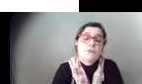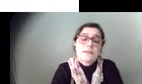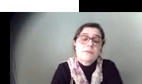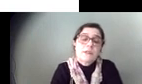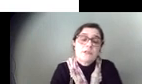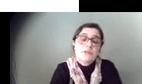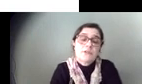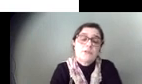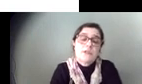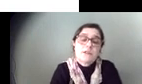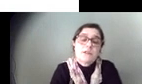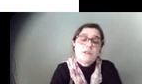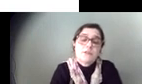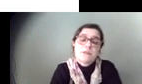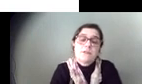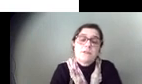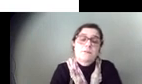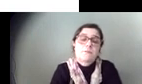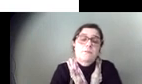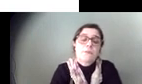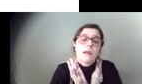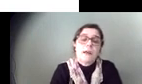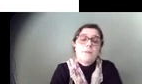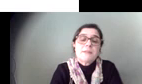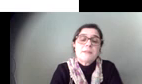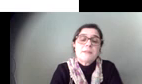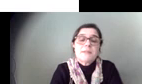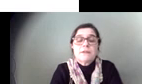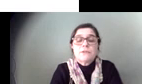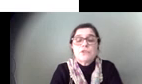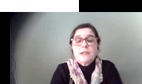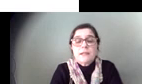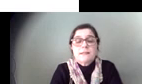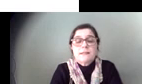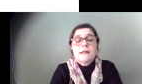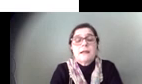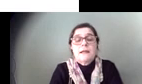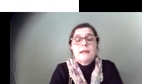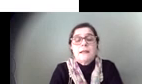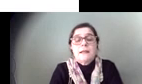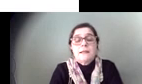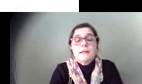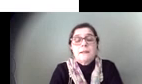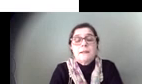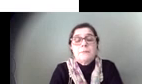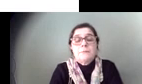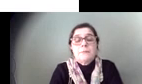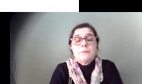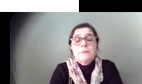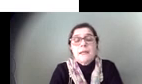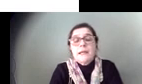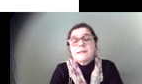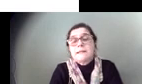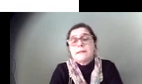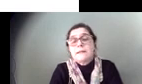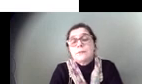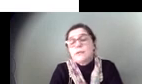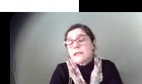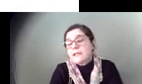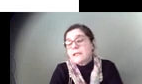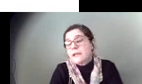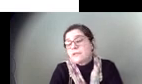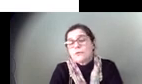não realizamos aqui na diretoria nesses últimos anos, mas participava do xadrez. E